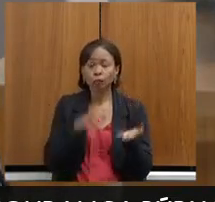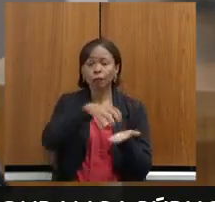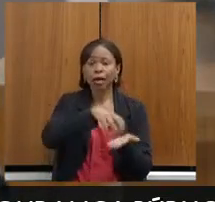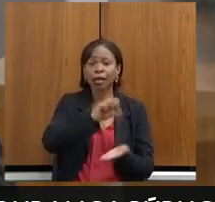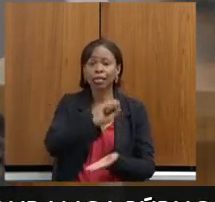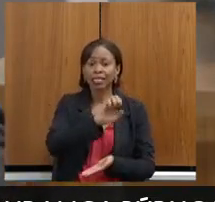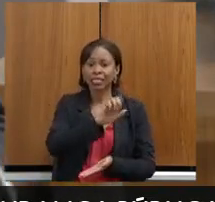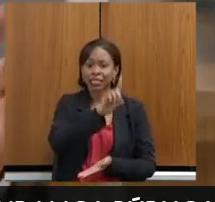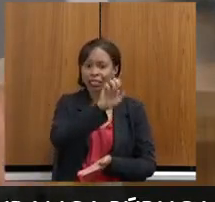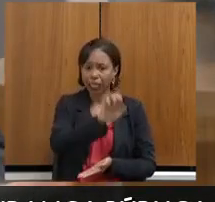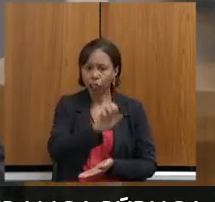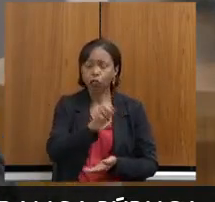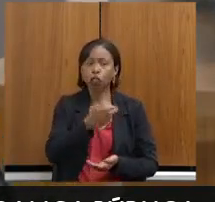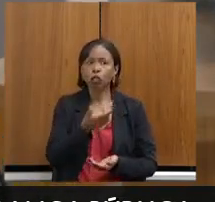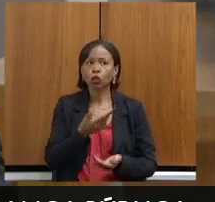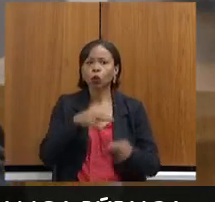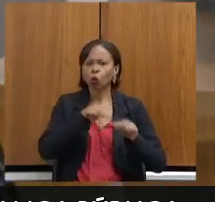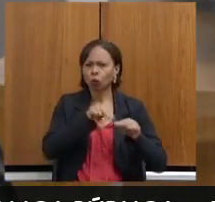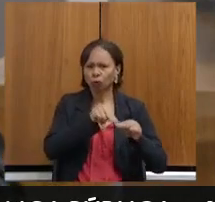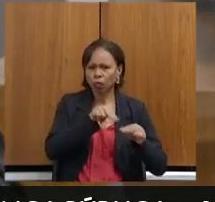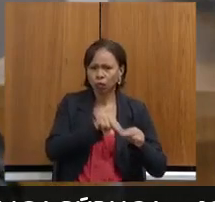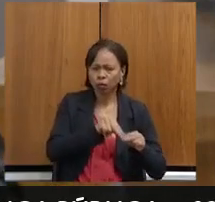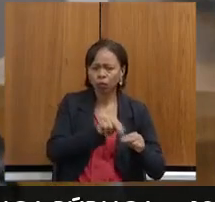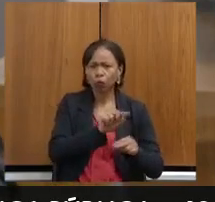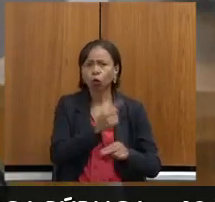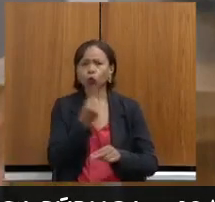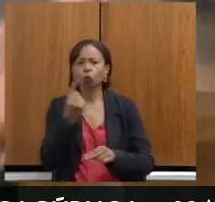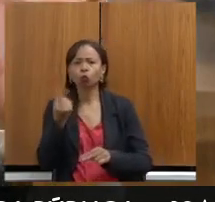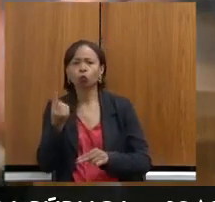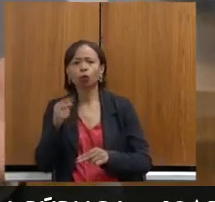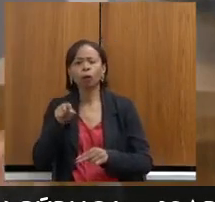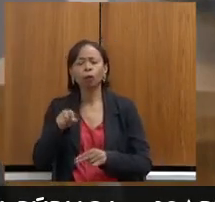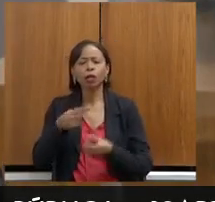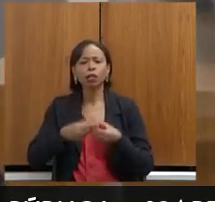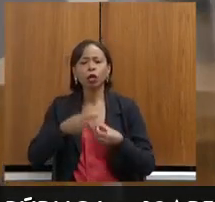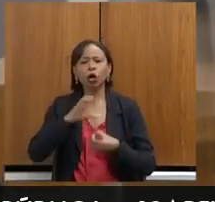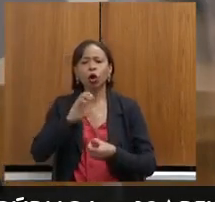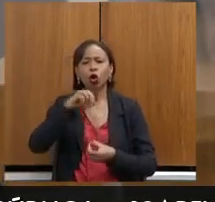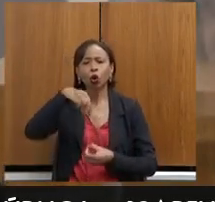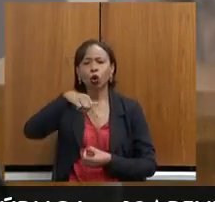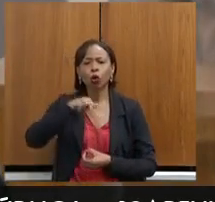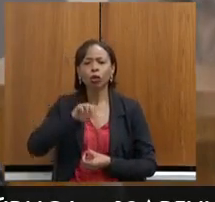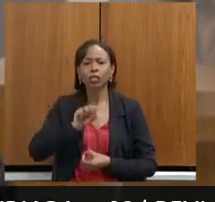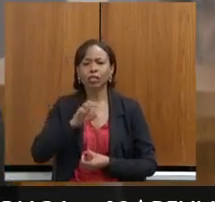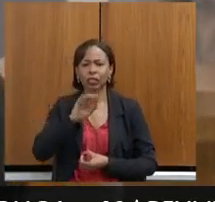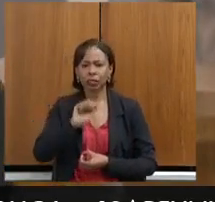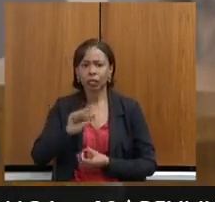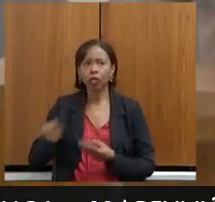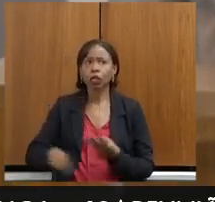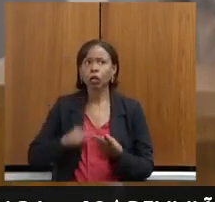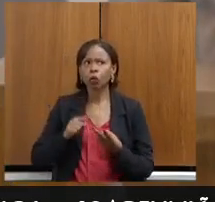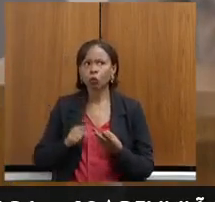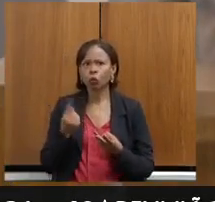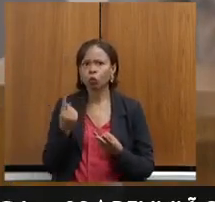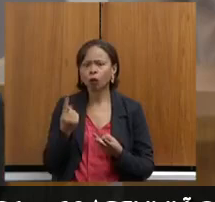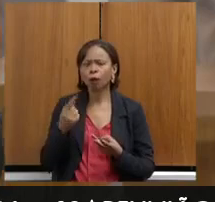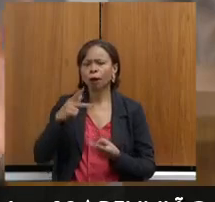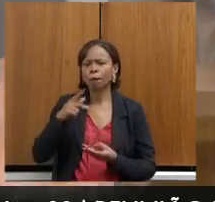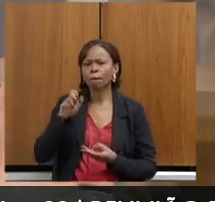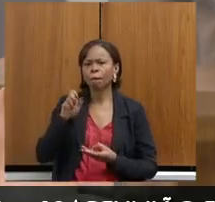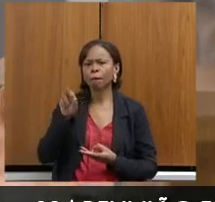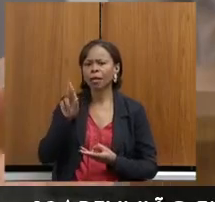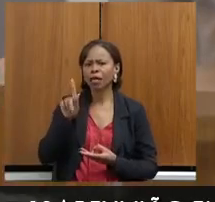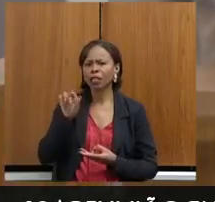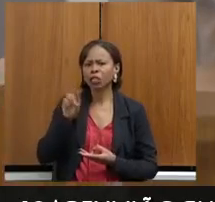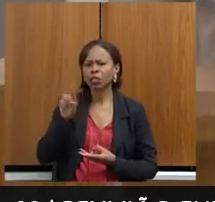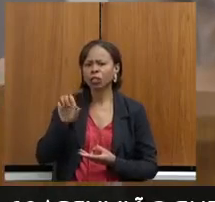risp Uberaba uma para conquista e uma Perdiz e parece que não